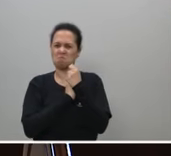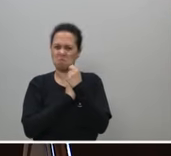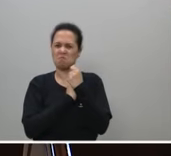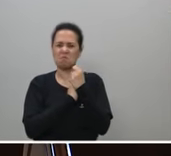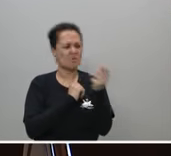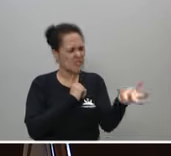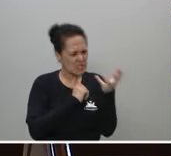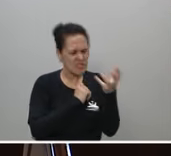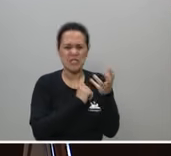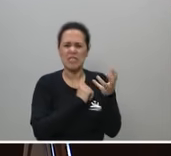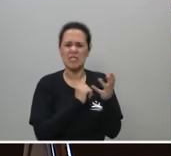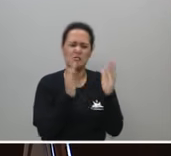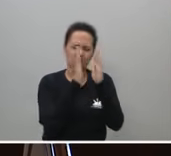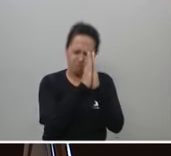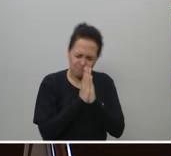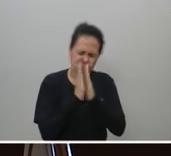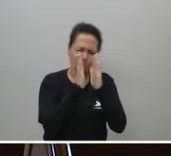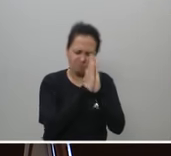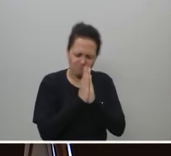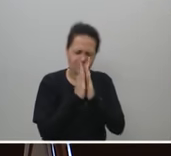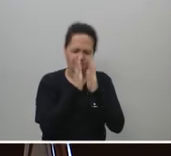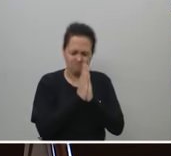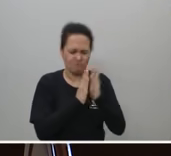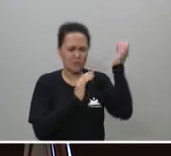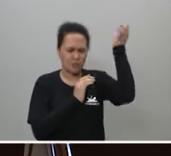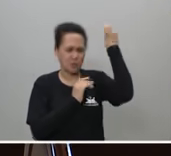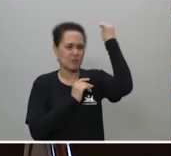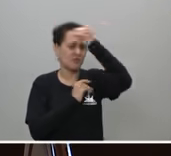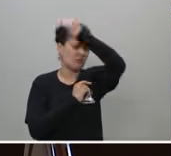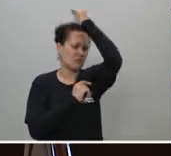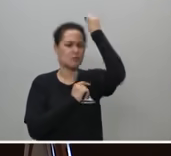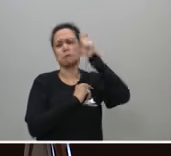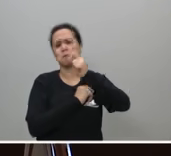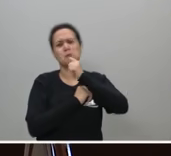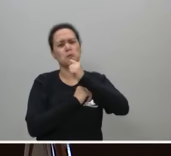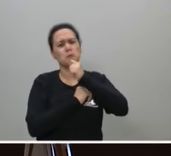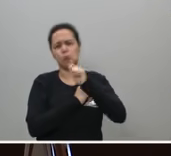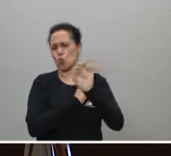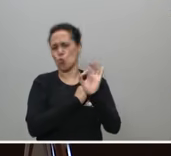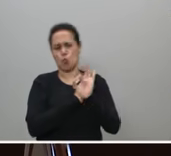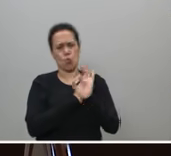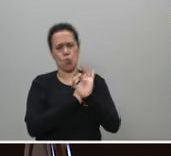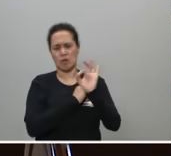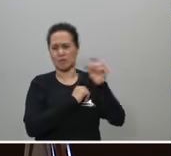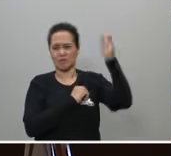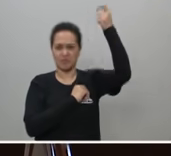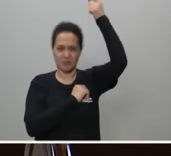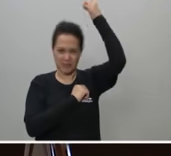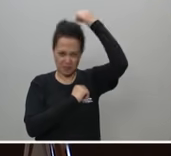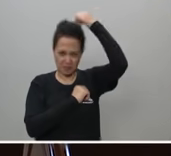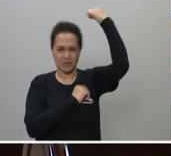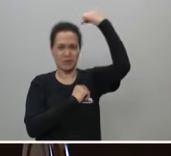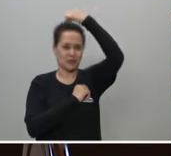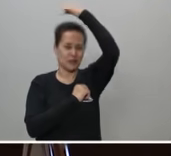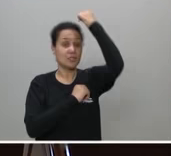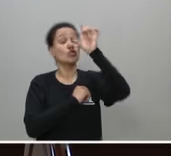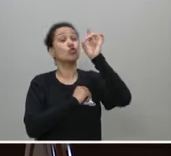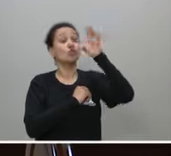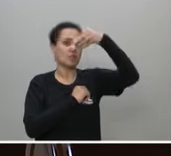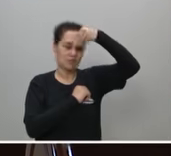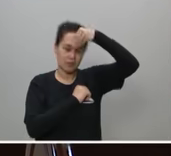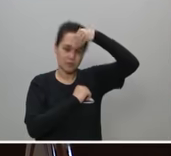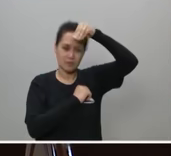Santo. Ainda não tinham recebido, apenas eram batizados. Pedro e João, não